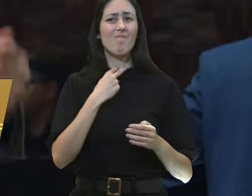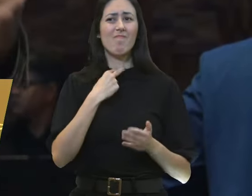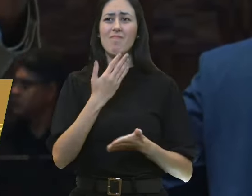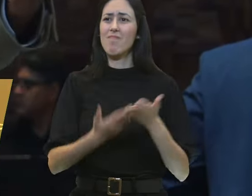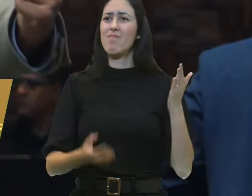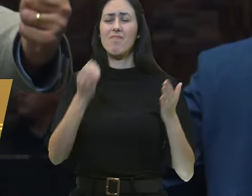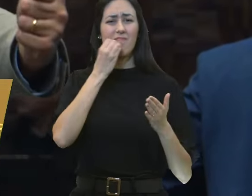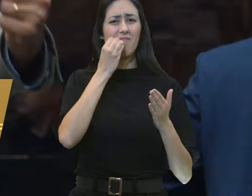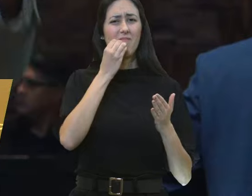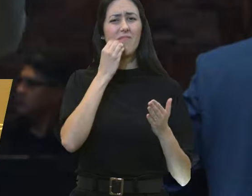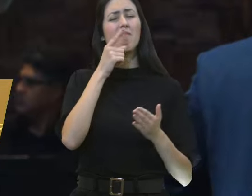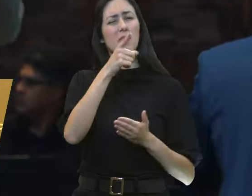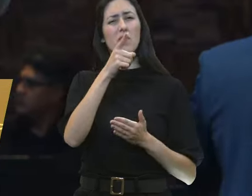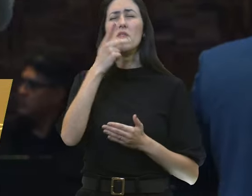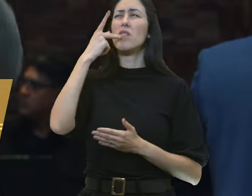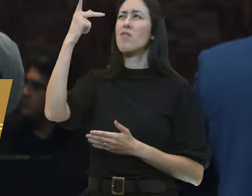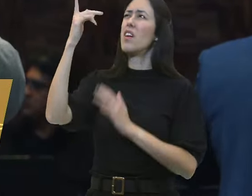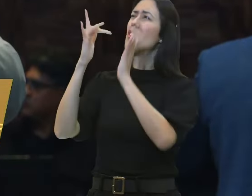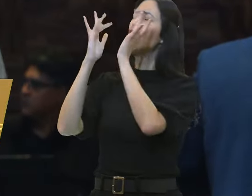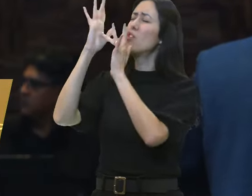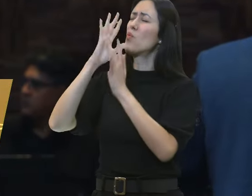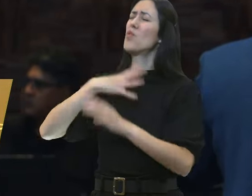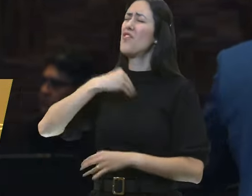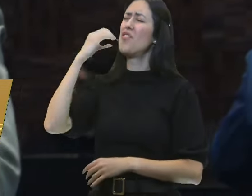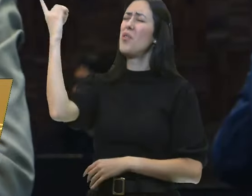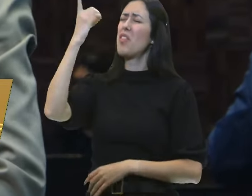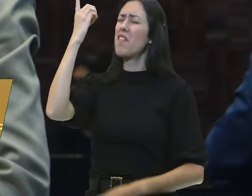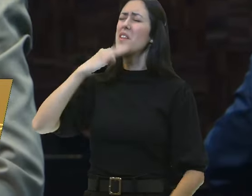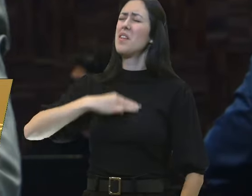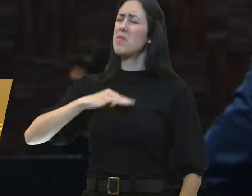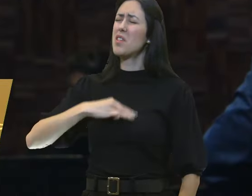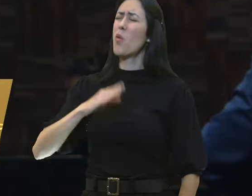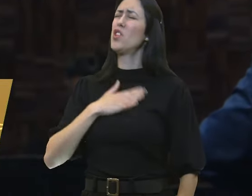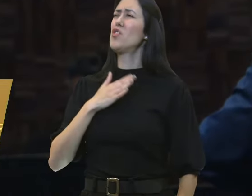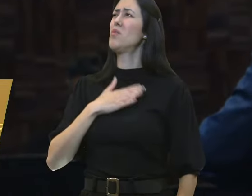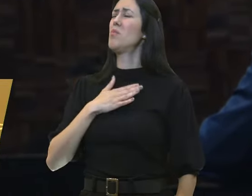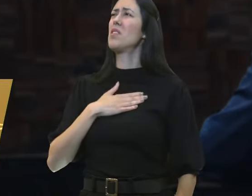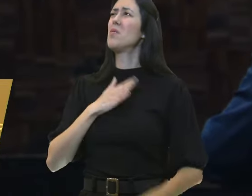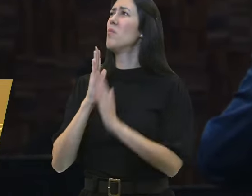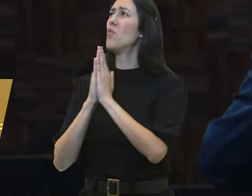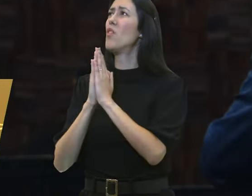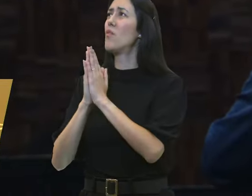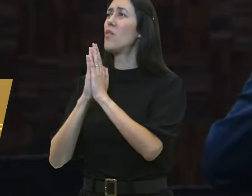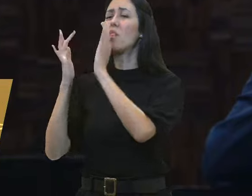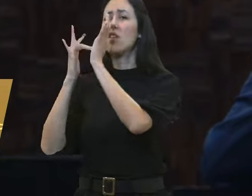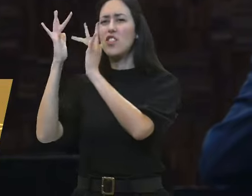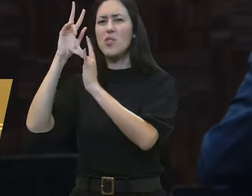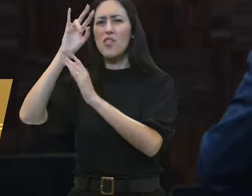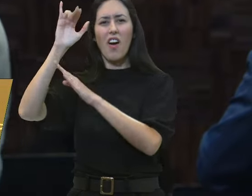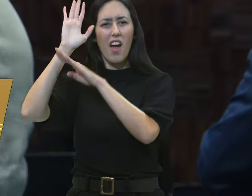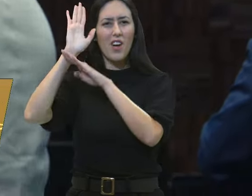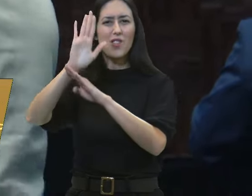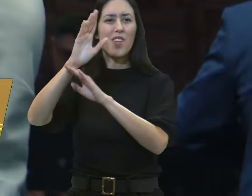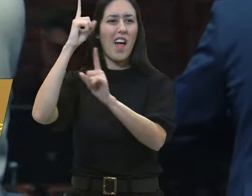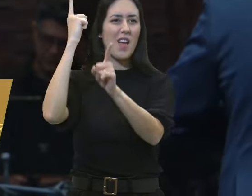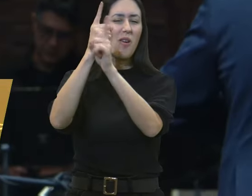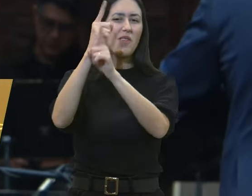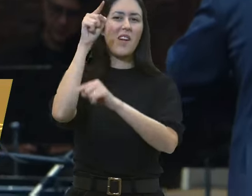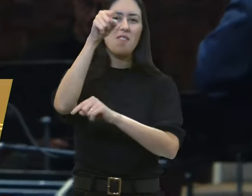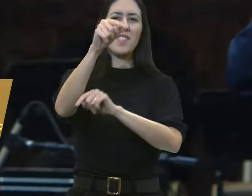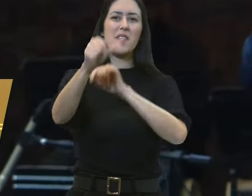vamos dizer: Jesus, filho de Davi, tem misericórdia de mim. E o Senhor hoje vem encontrar você e mudar a